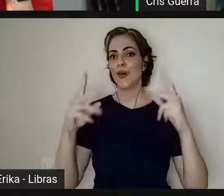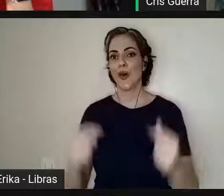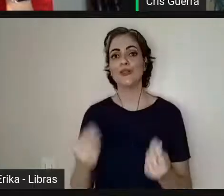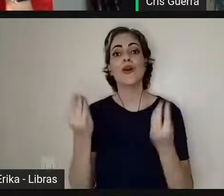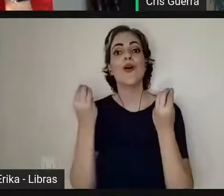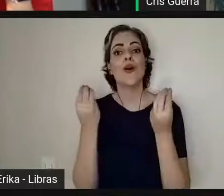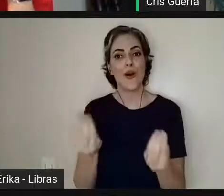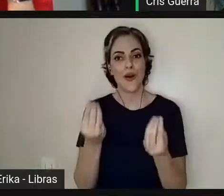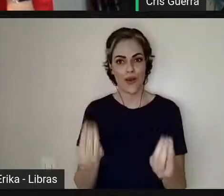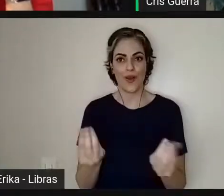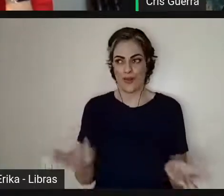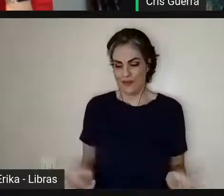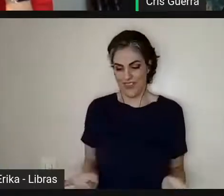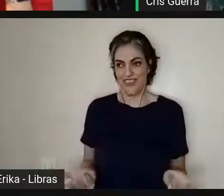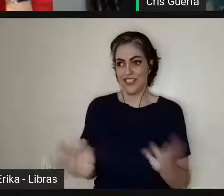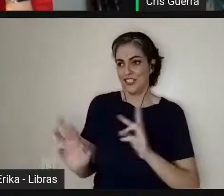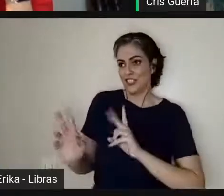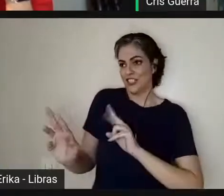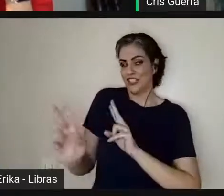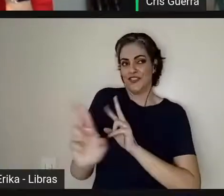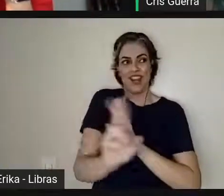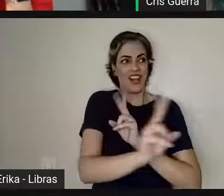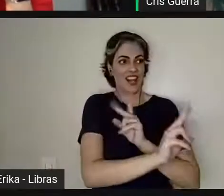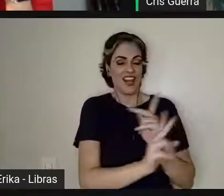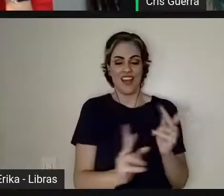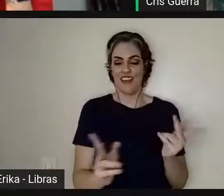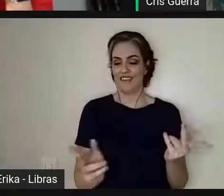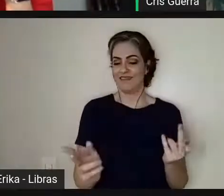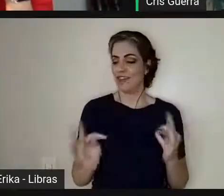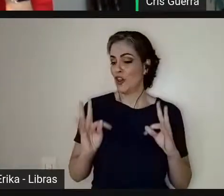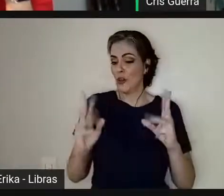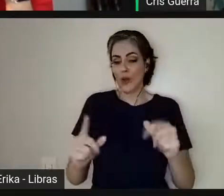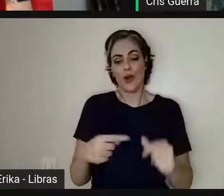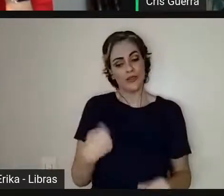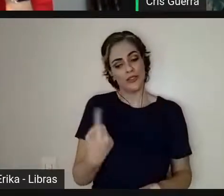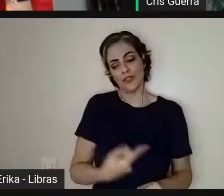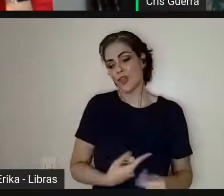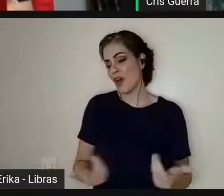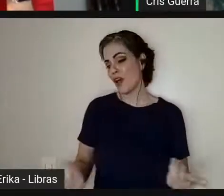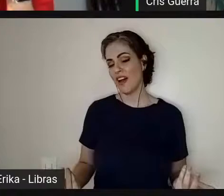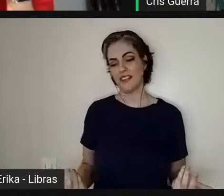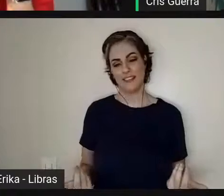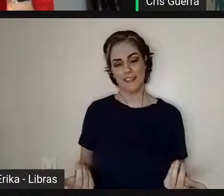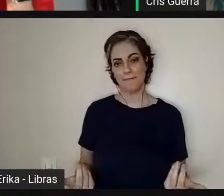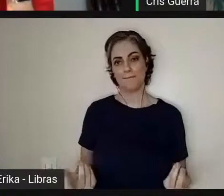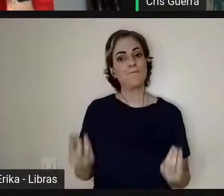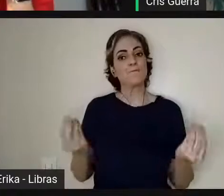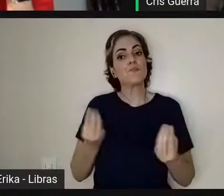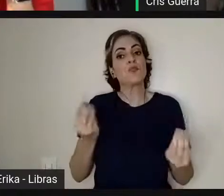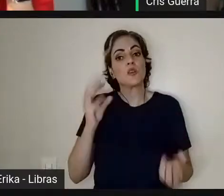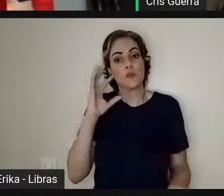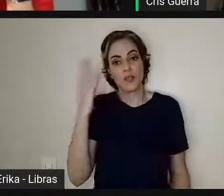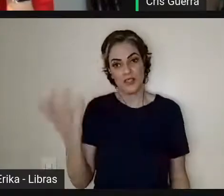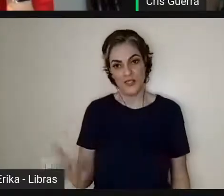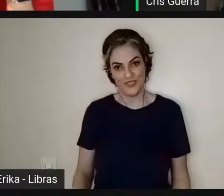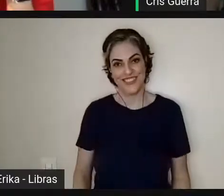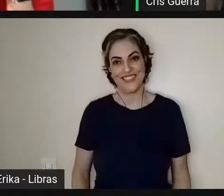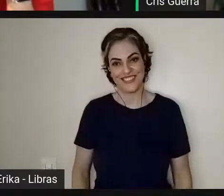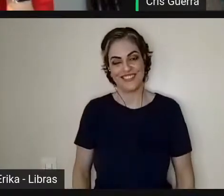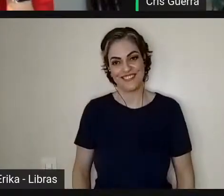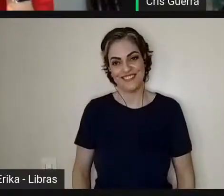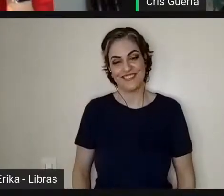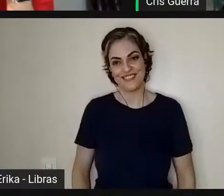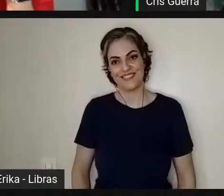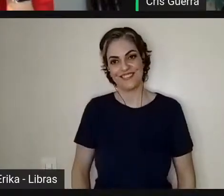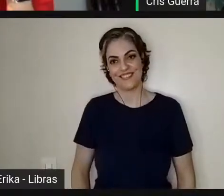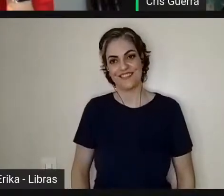forma diferente né? Somos todos nós, somos todos diferentes. Como é que a gente faz para lidar com isso? Eu acho que tem um